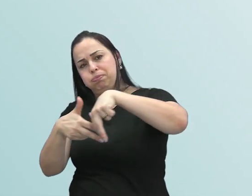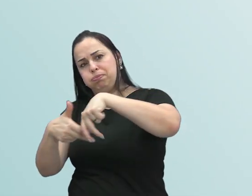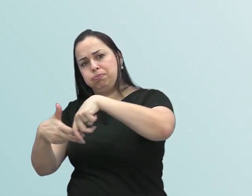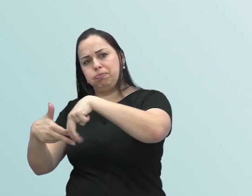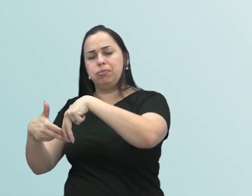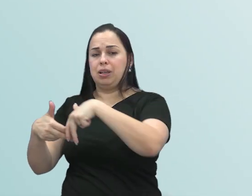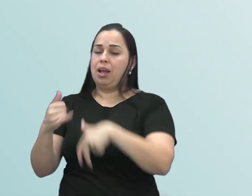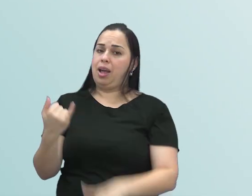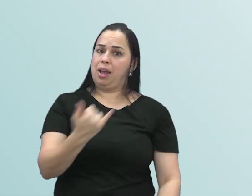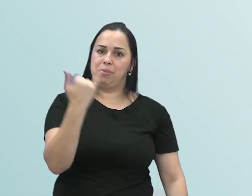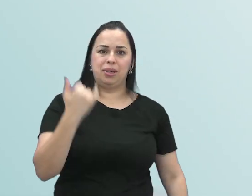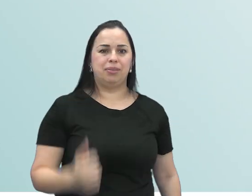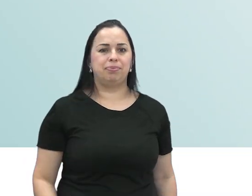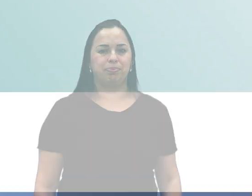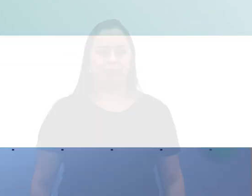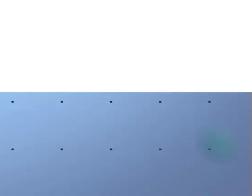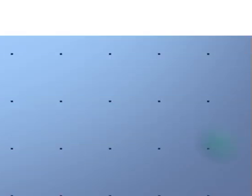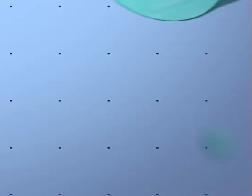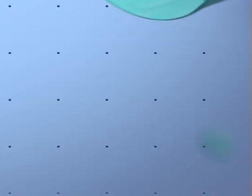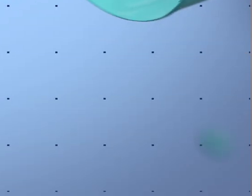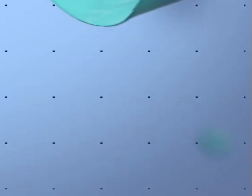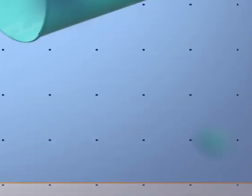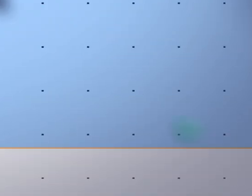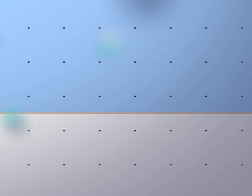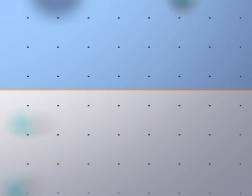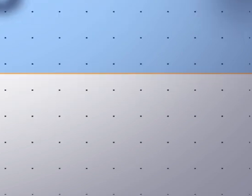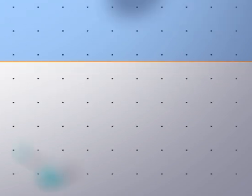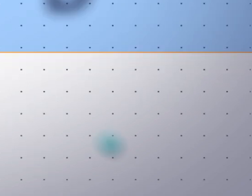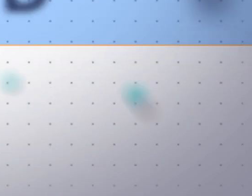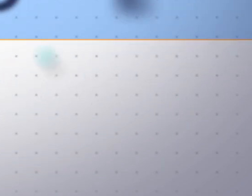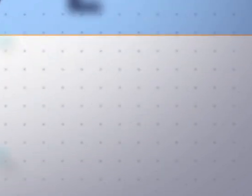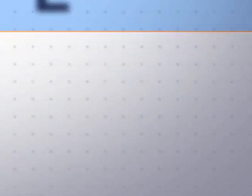para o próximo passo, é fundamental.